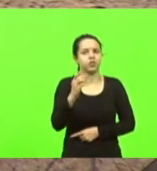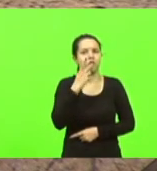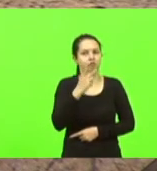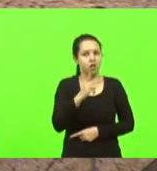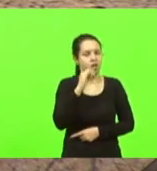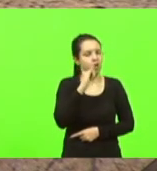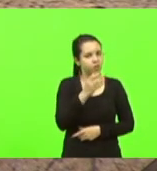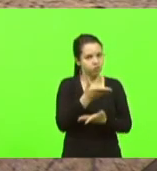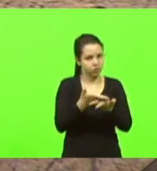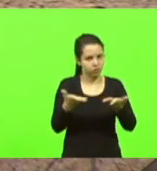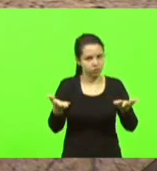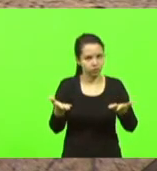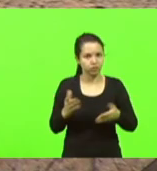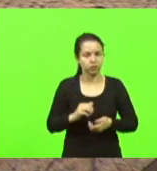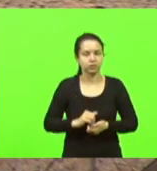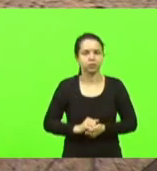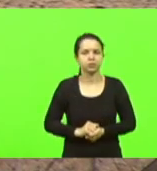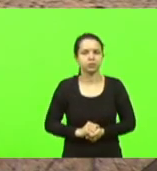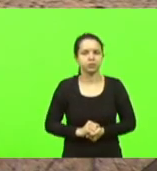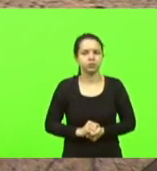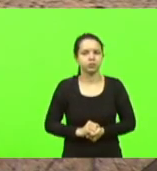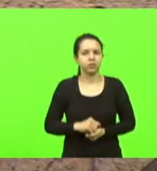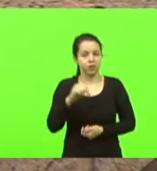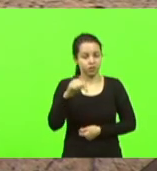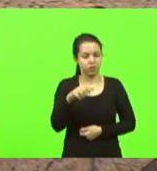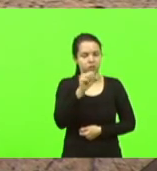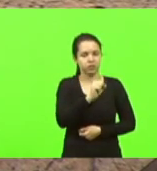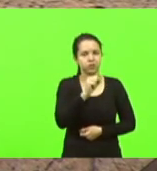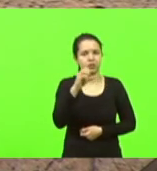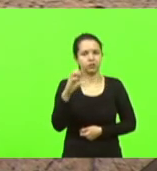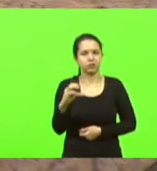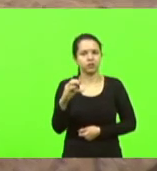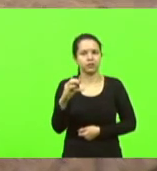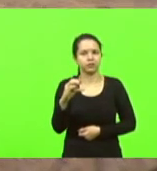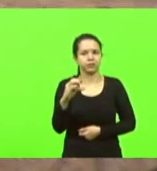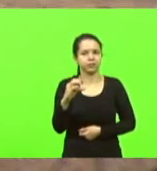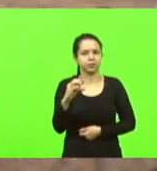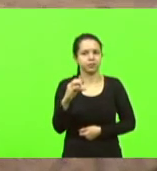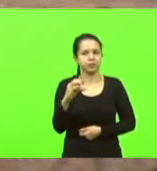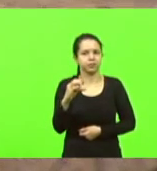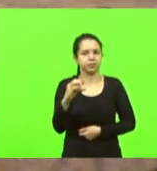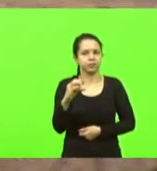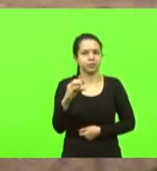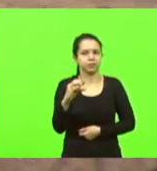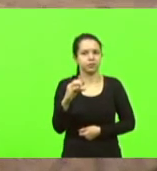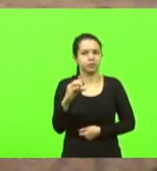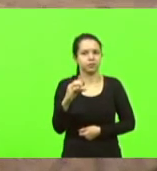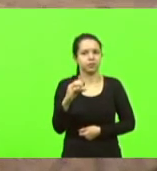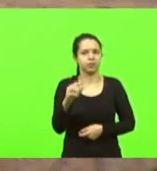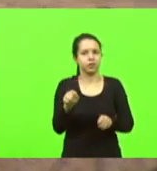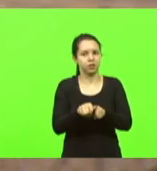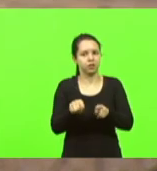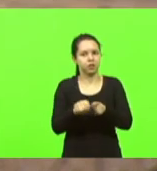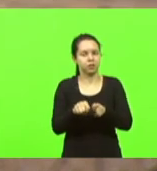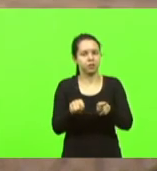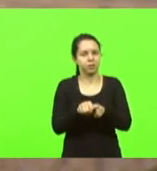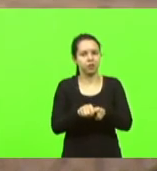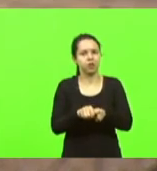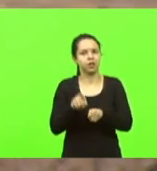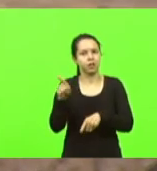vocês aqui ó ó é só Santa Catarina Oi e a Bahia